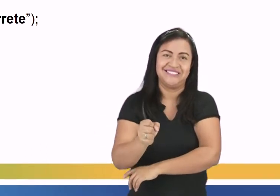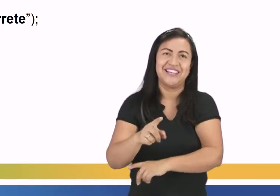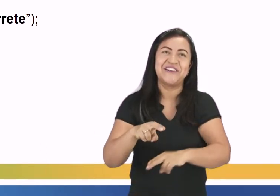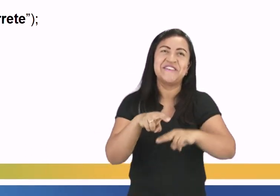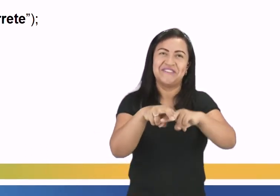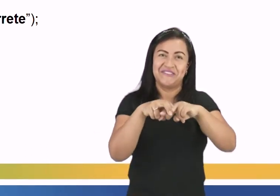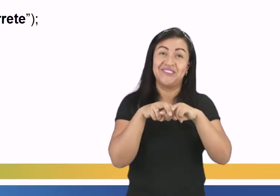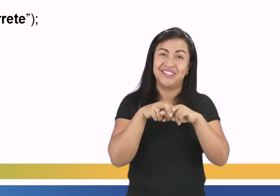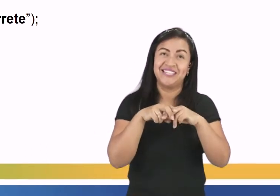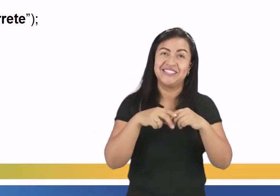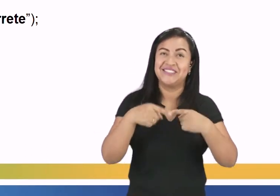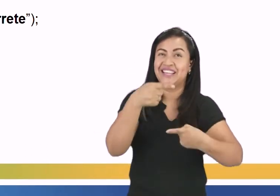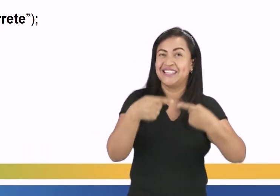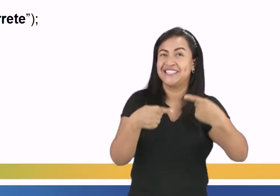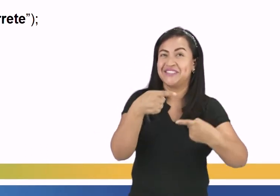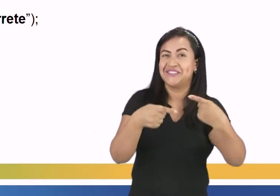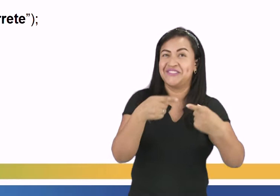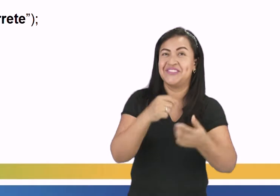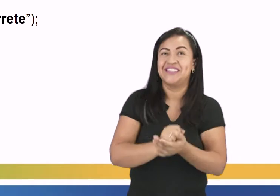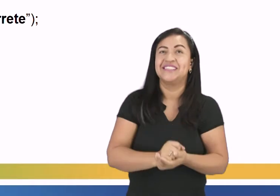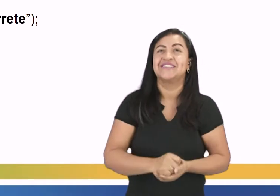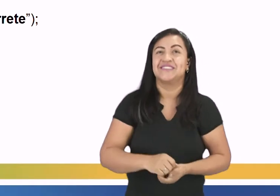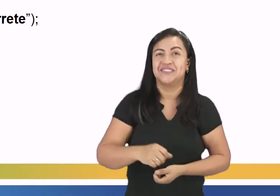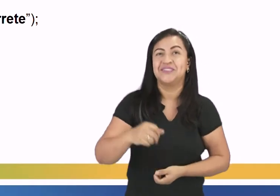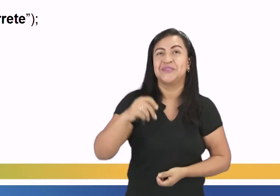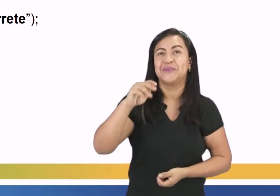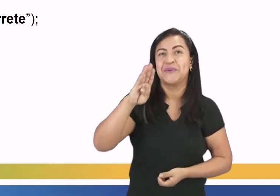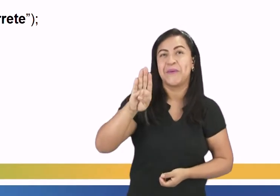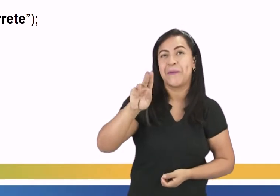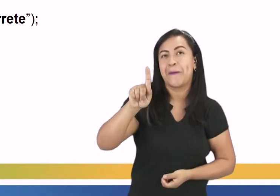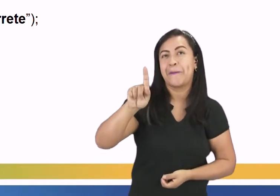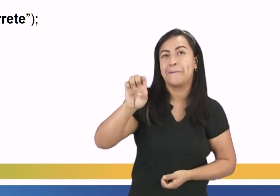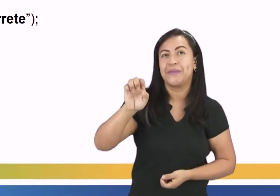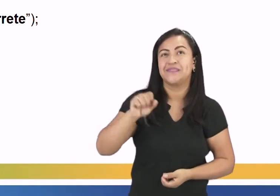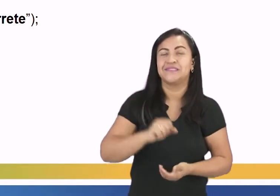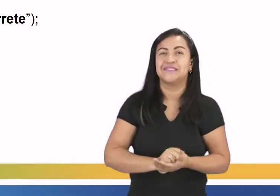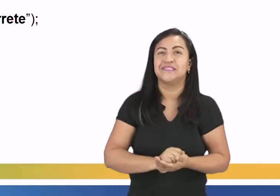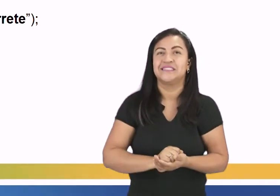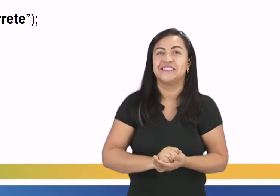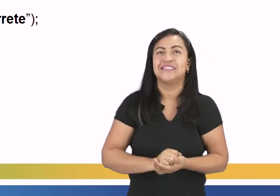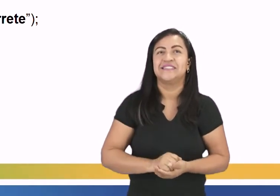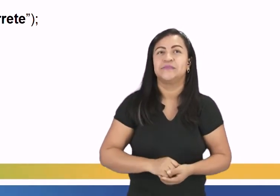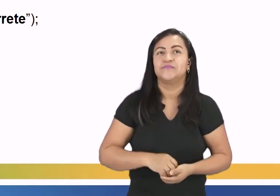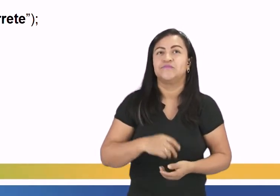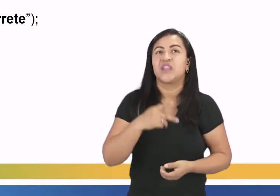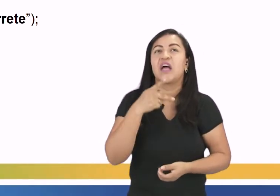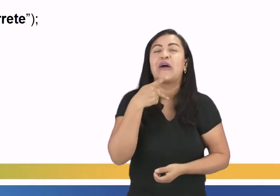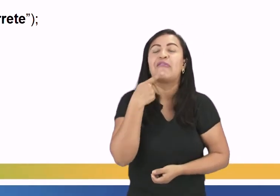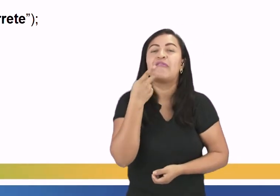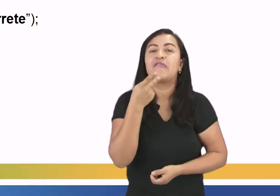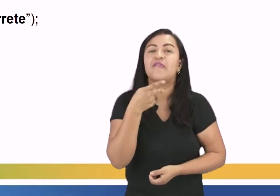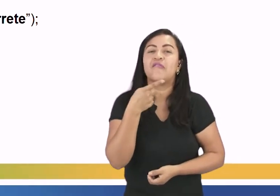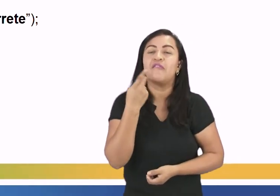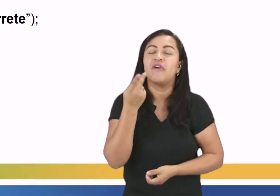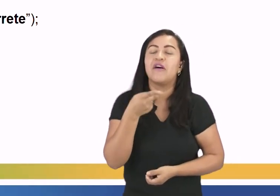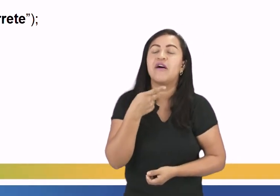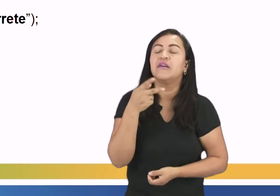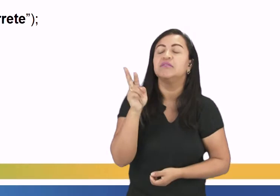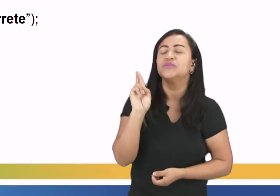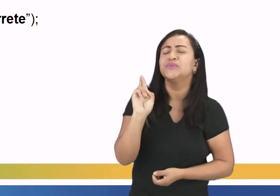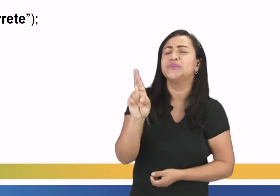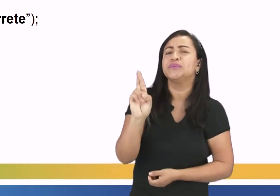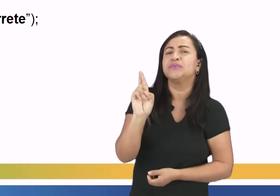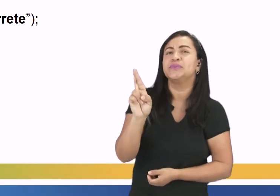que significa grande porrete. Fala suave era a forma de corromper os